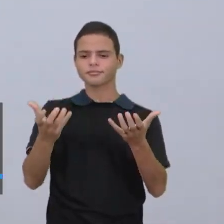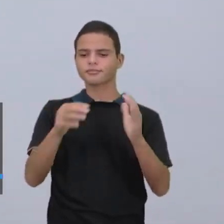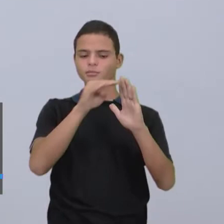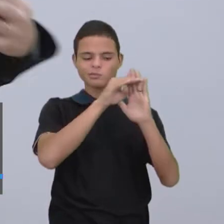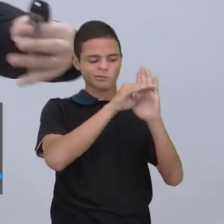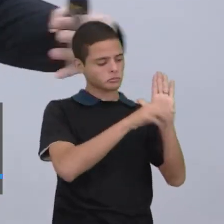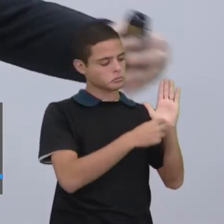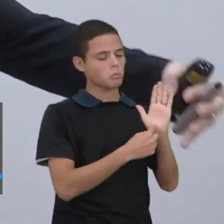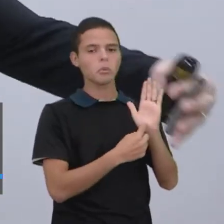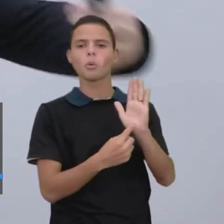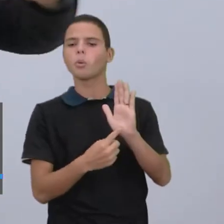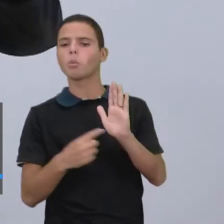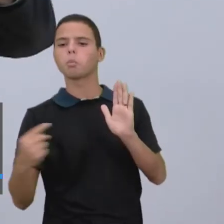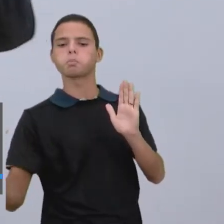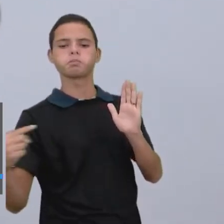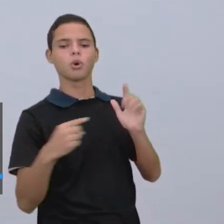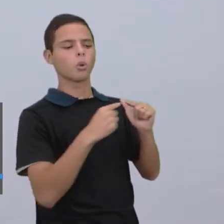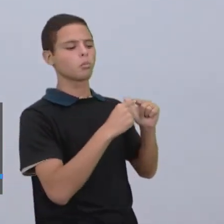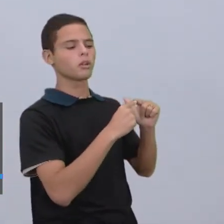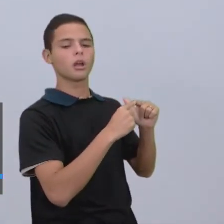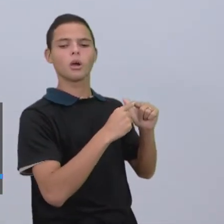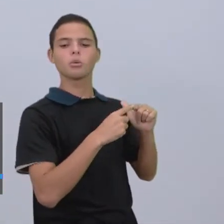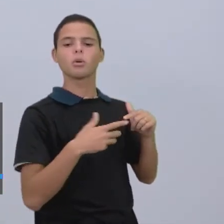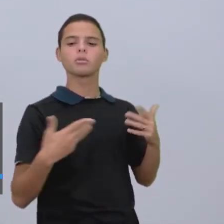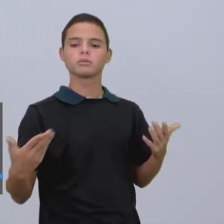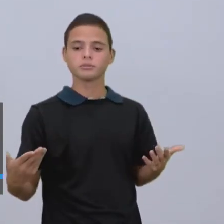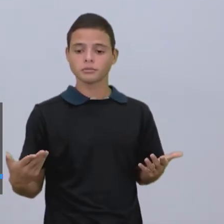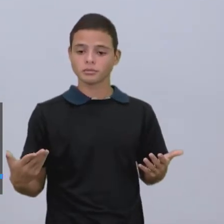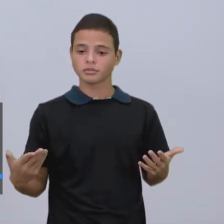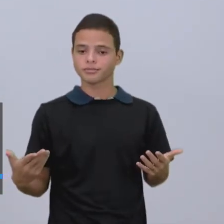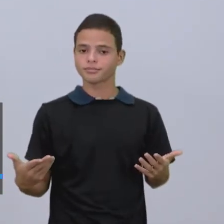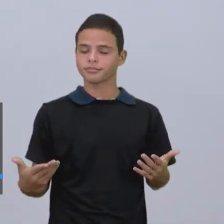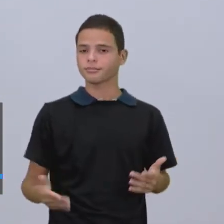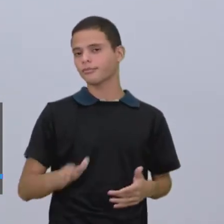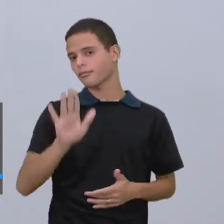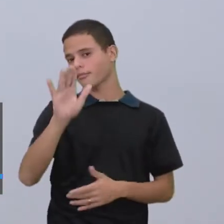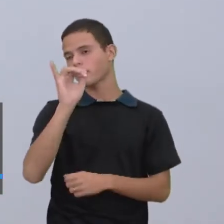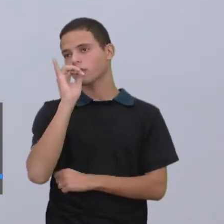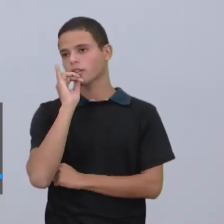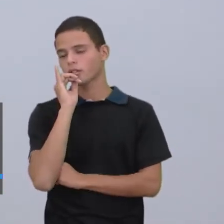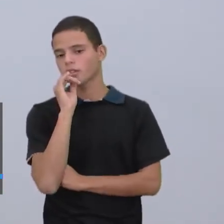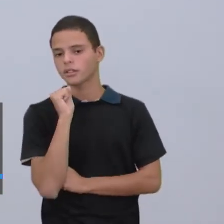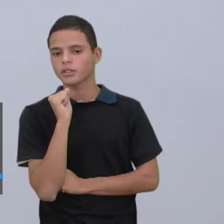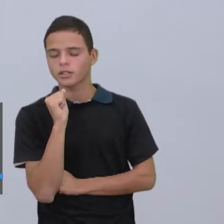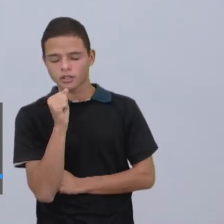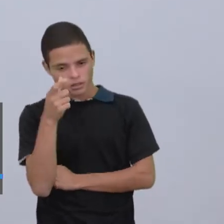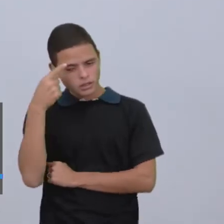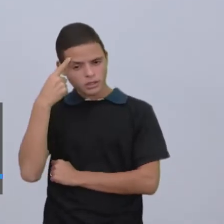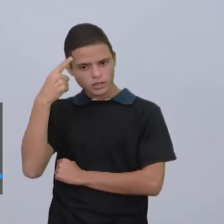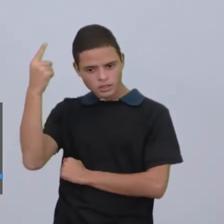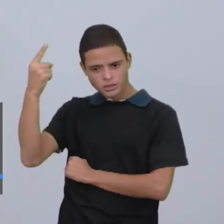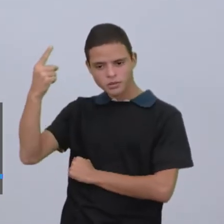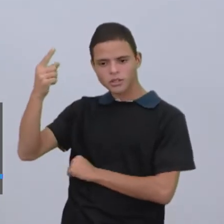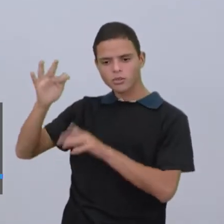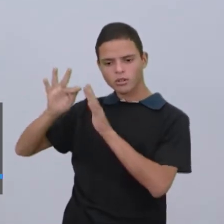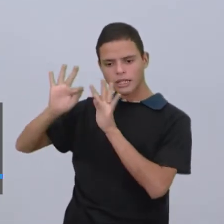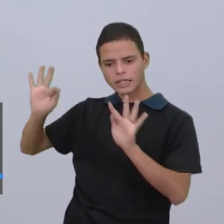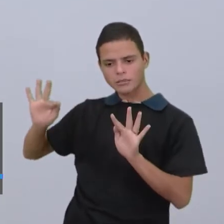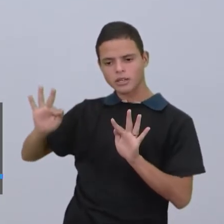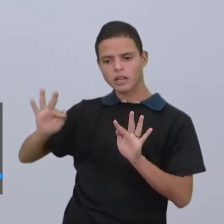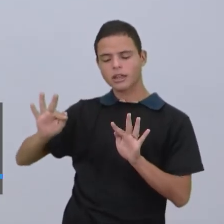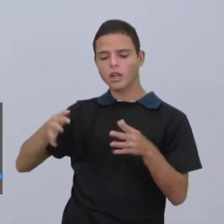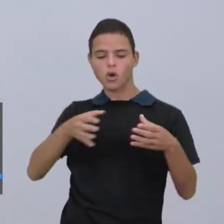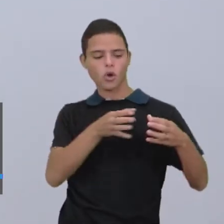este subgrupo inteiro. E ele pega o subgrupo inteiro e pesquisa. Ah, peraí. Então, naquele anterior, casual ou simples, eu tenho um grupo e eu